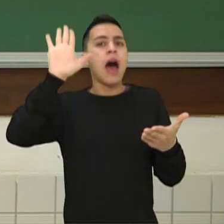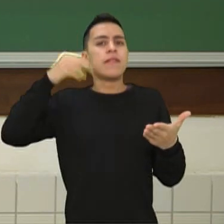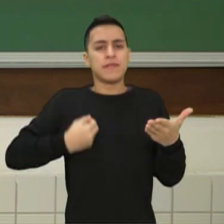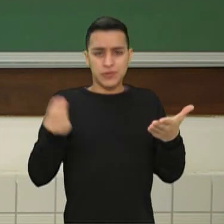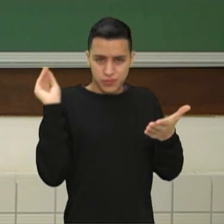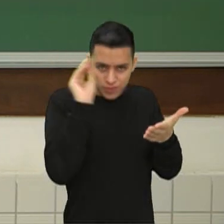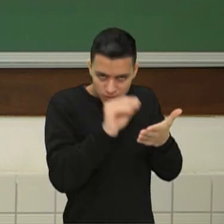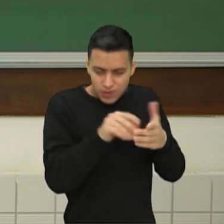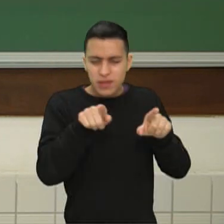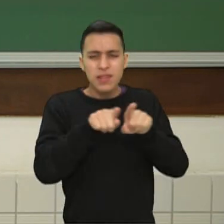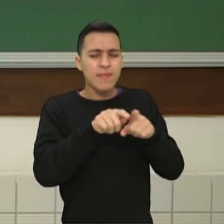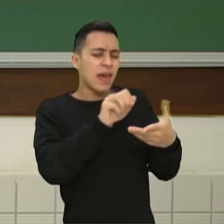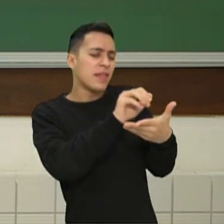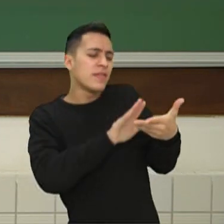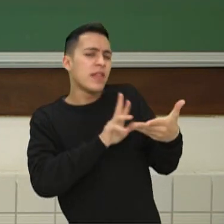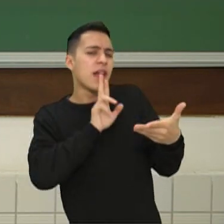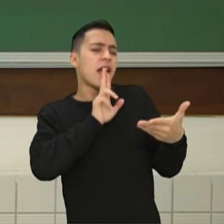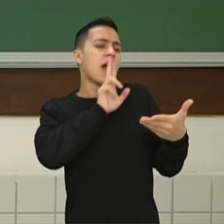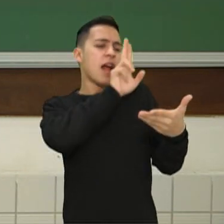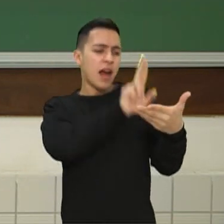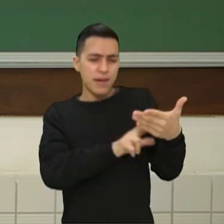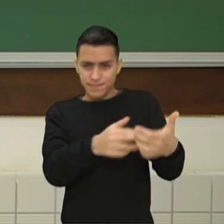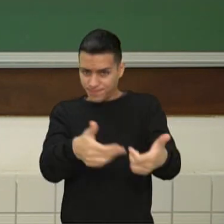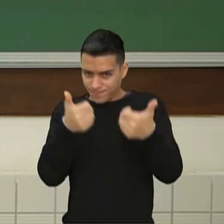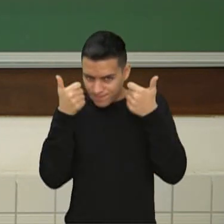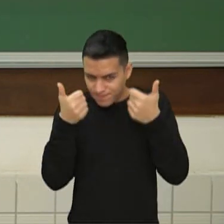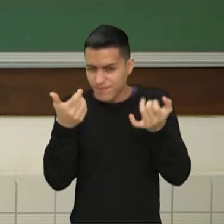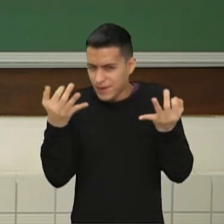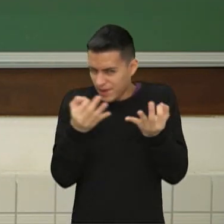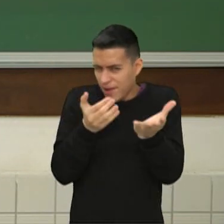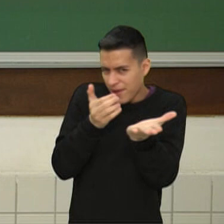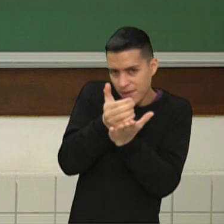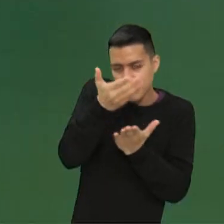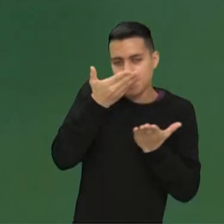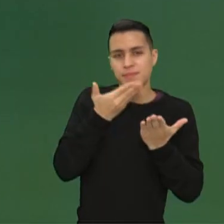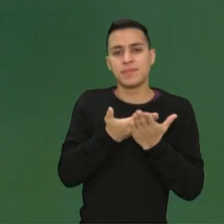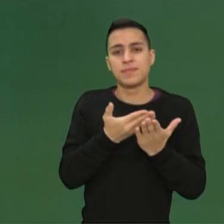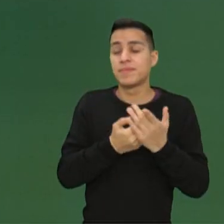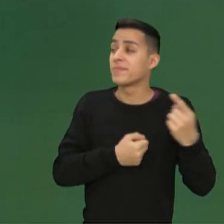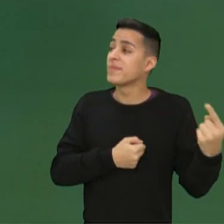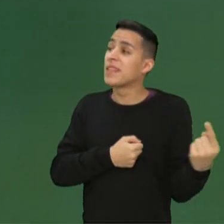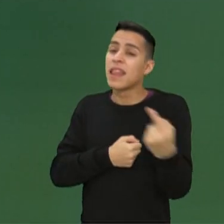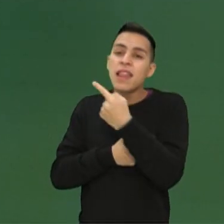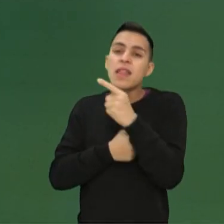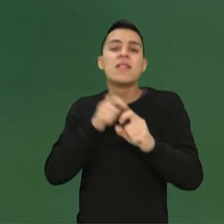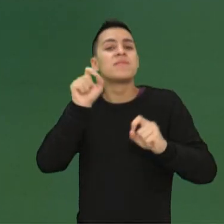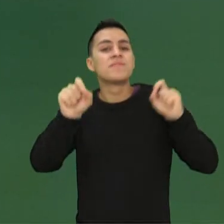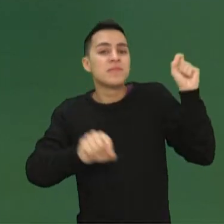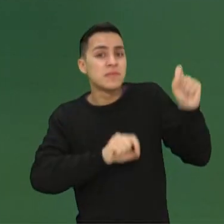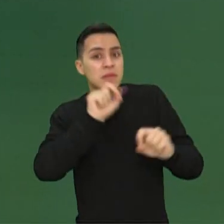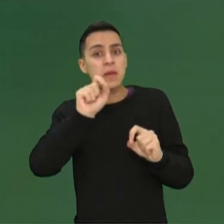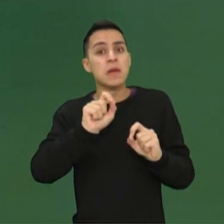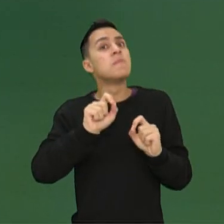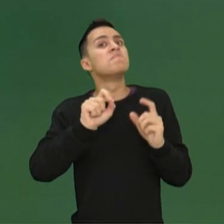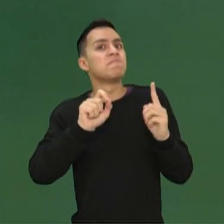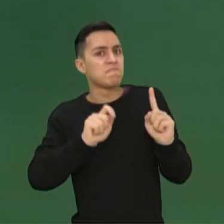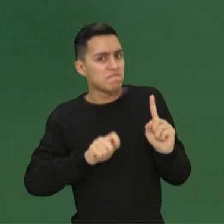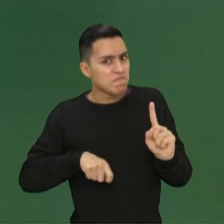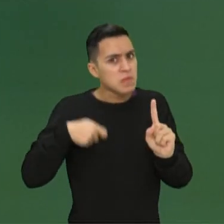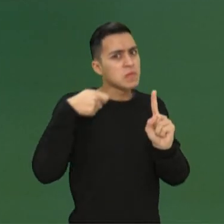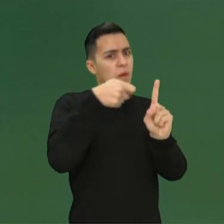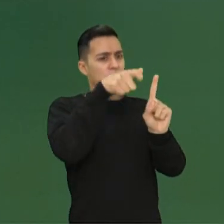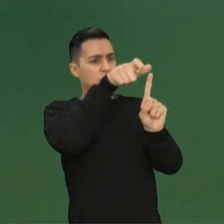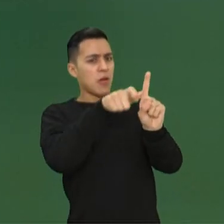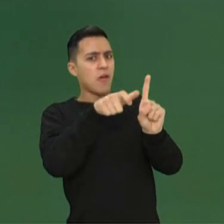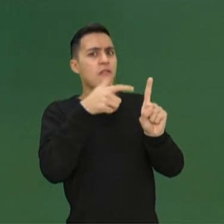realizar as atividades, perfeito? Então vamos para a aula aí. A aula de hoje sobre um filósofo bem importante,